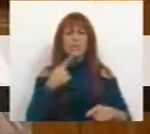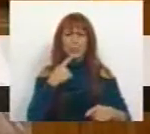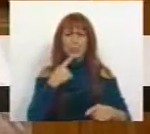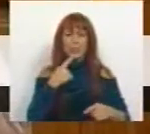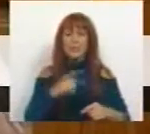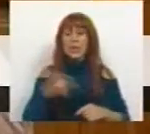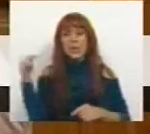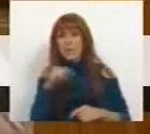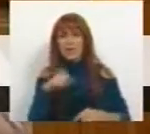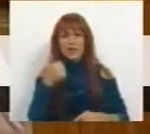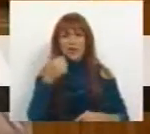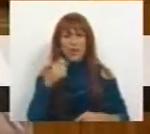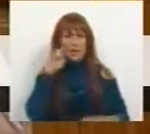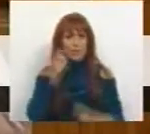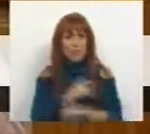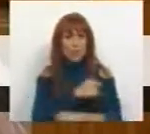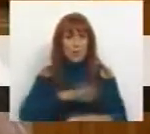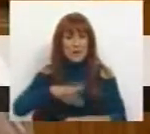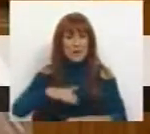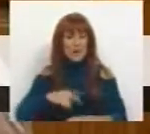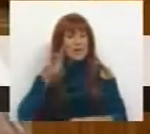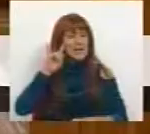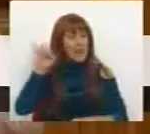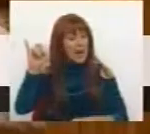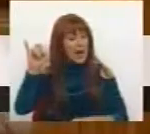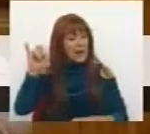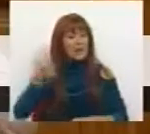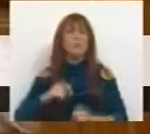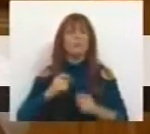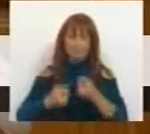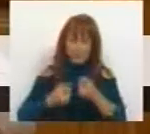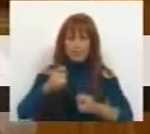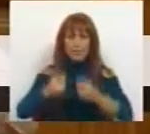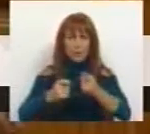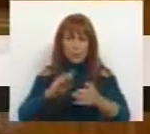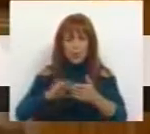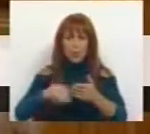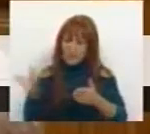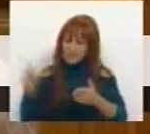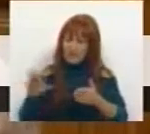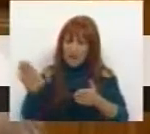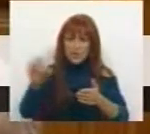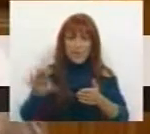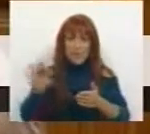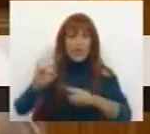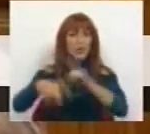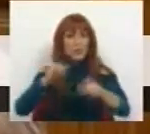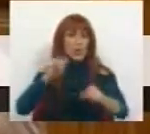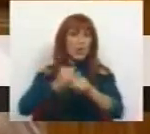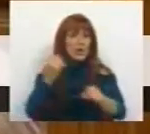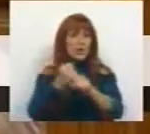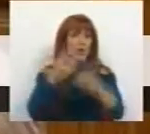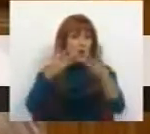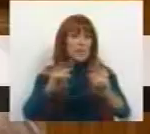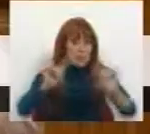substancial de pelo menos 50 vigilantes da natureza, com a ideia da progressividade de contratação depois noutros